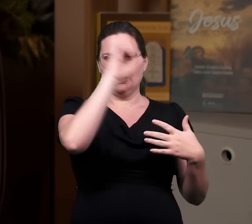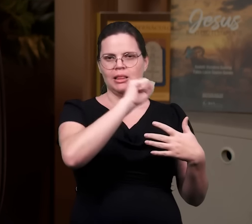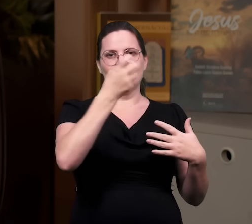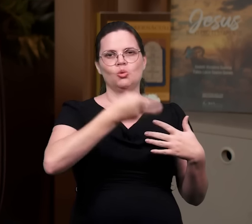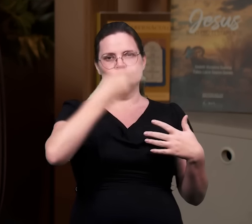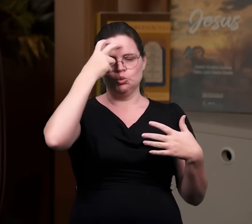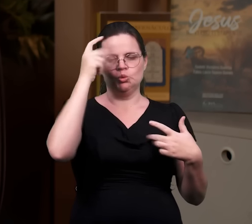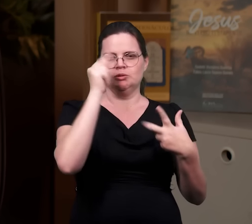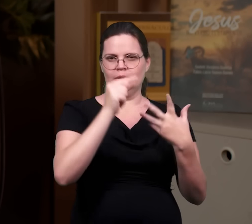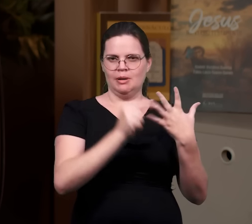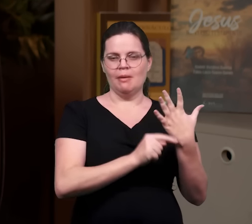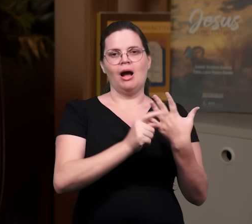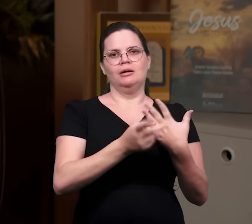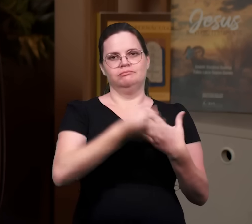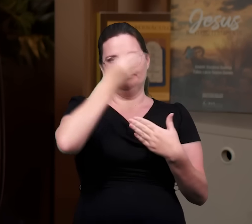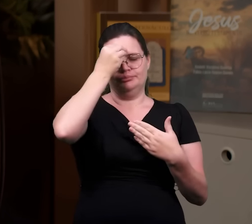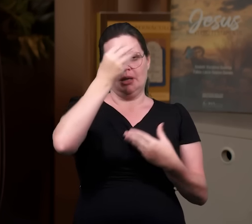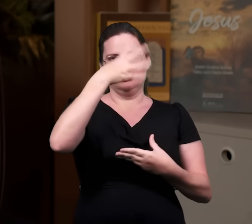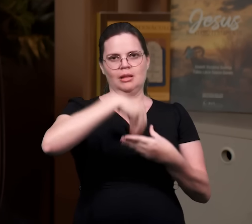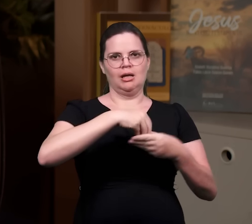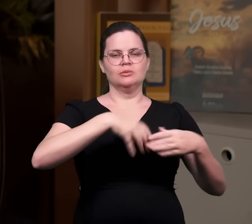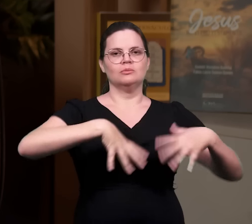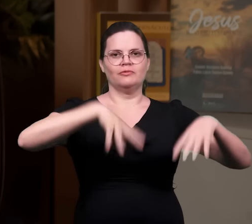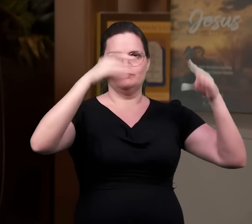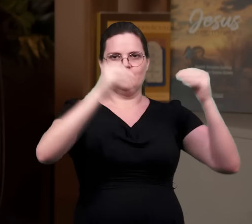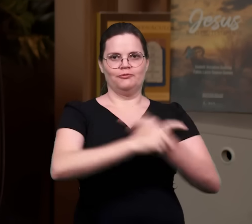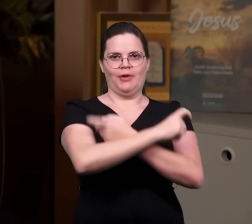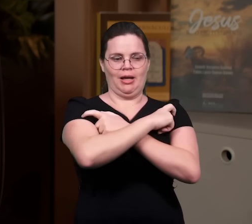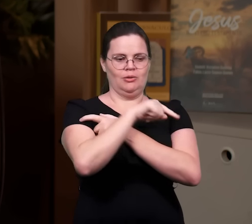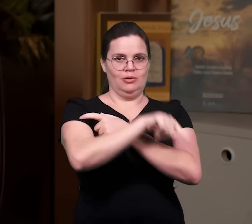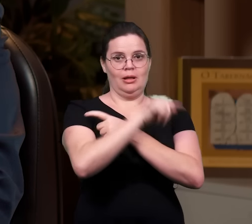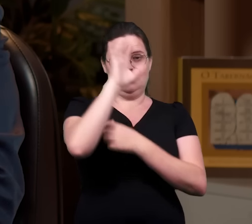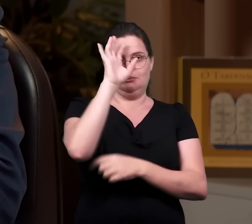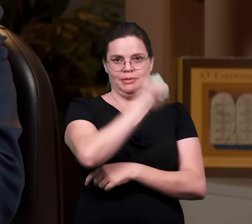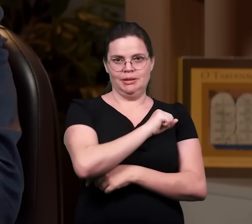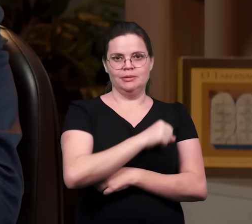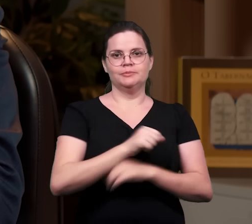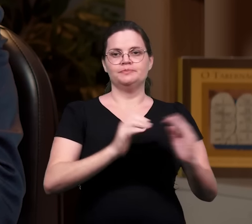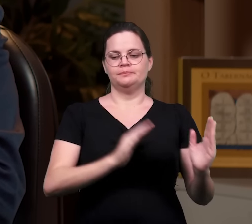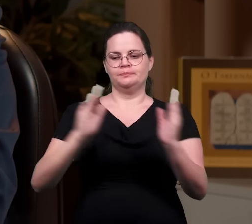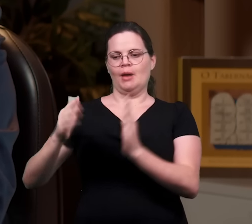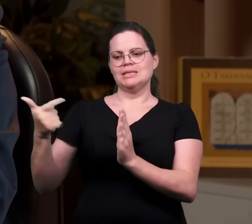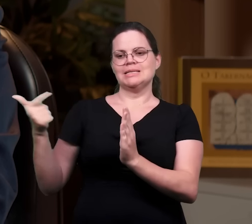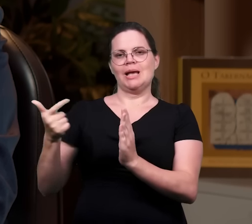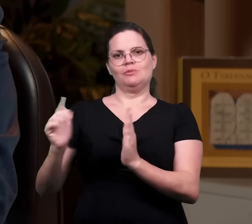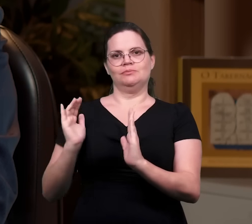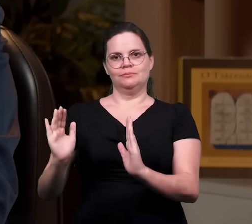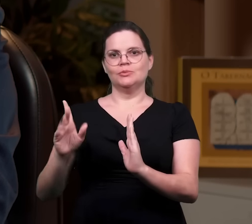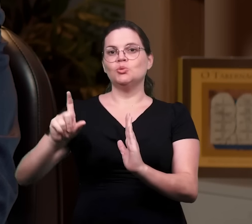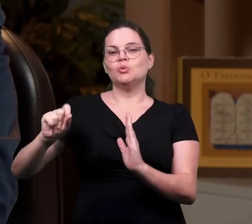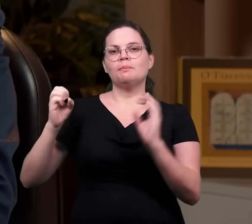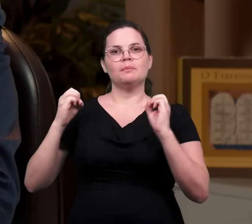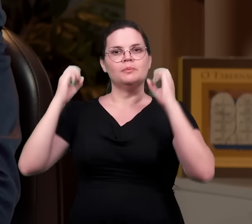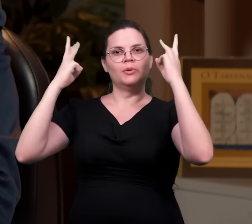a cultura que ele recebeu ali no Egito, sendo criado no palácio de Faraó. E também o segundo momento em